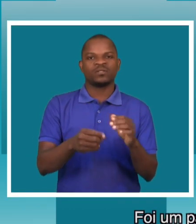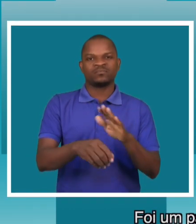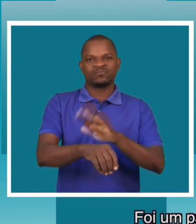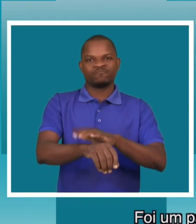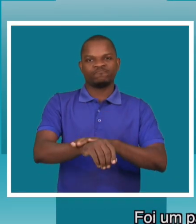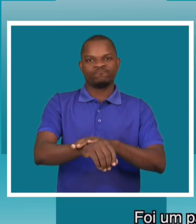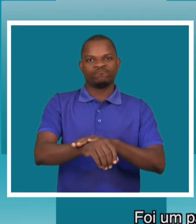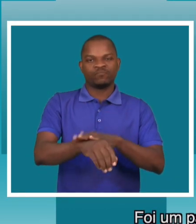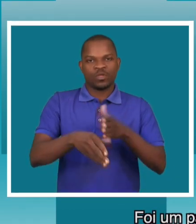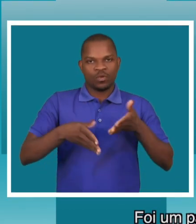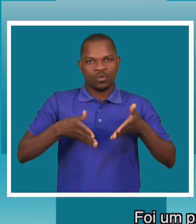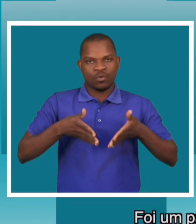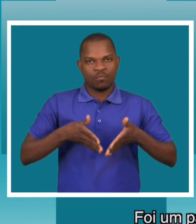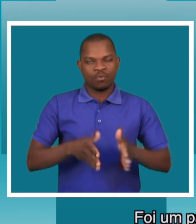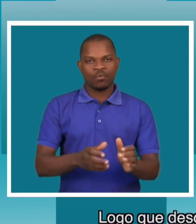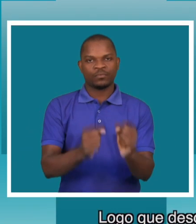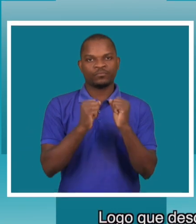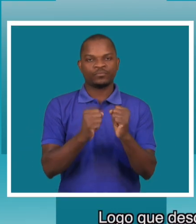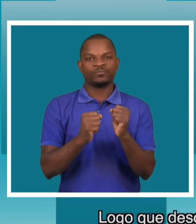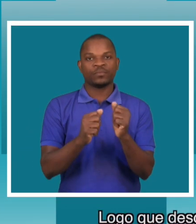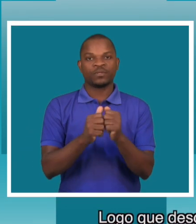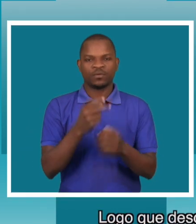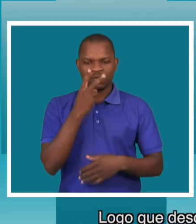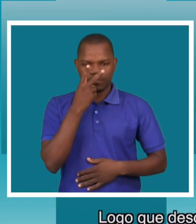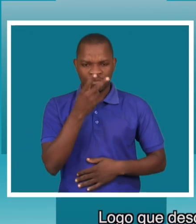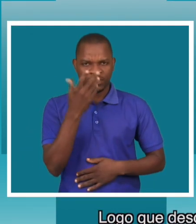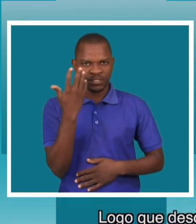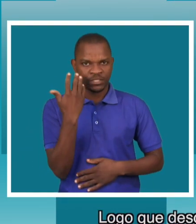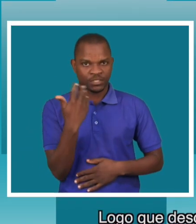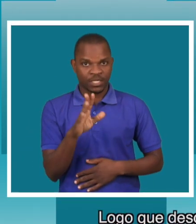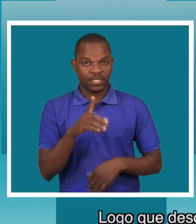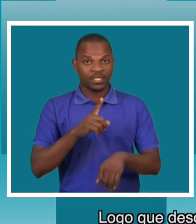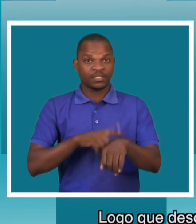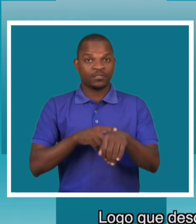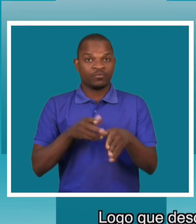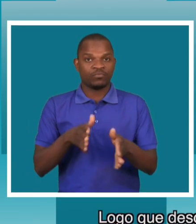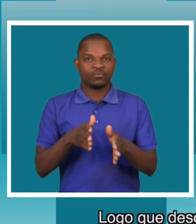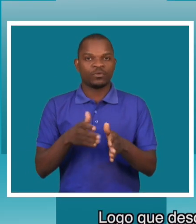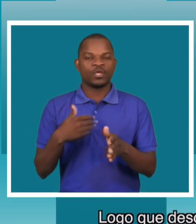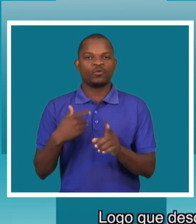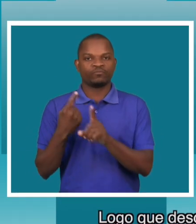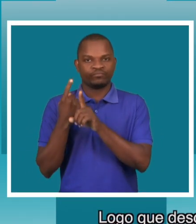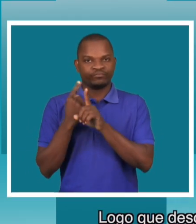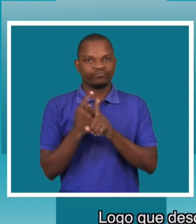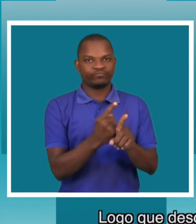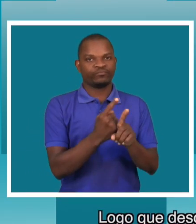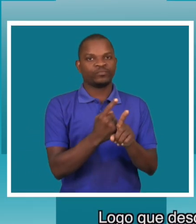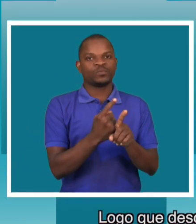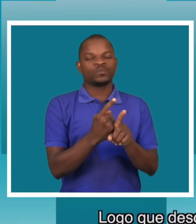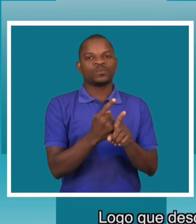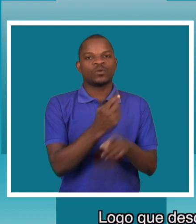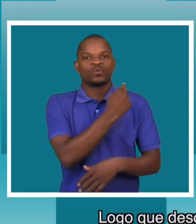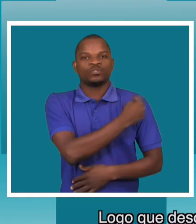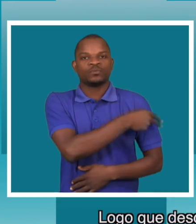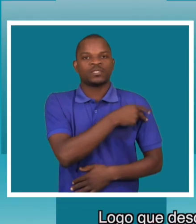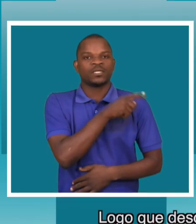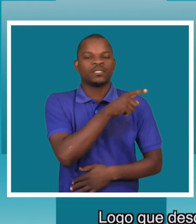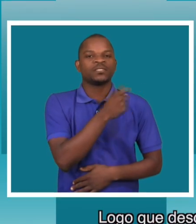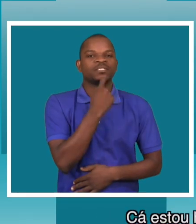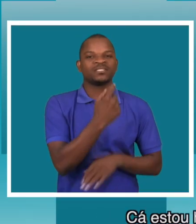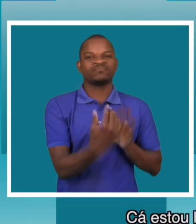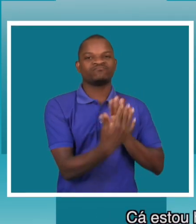pélvico. Nasceu assim. Então, logo que descobri, no parto, dirigi-me ao hospital, onde recomendaram fazer